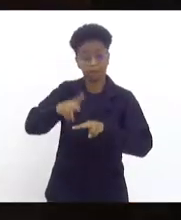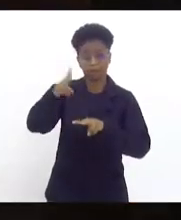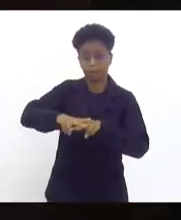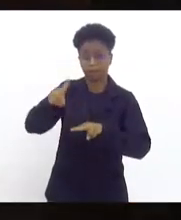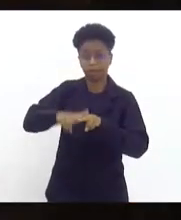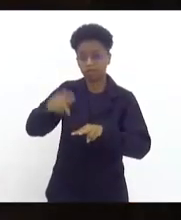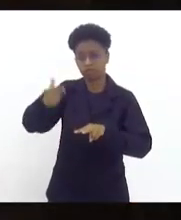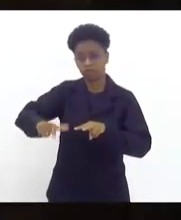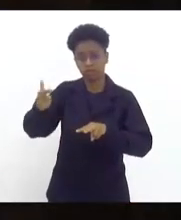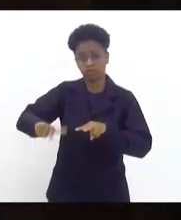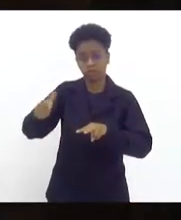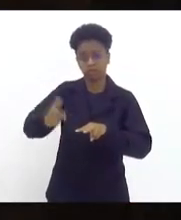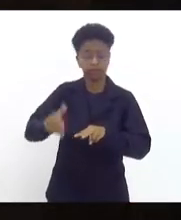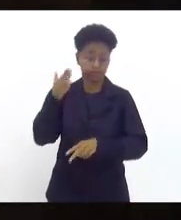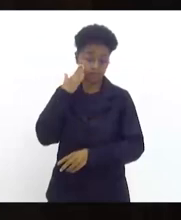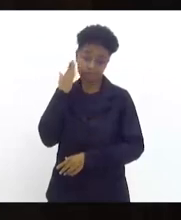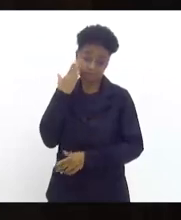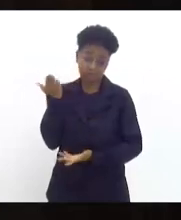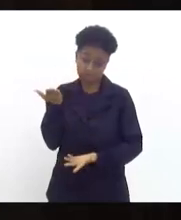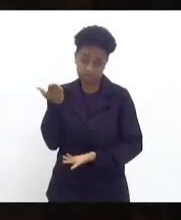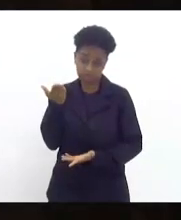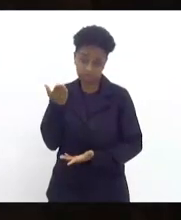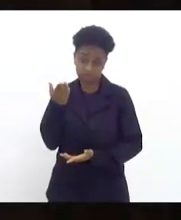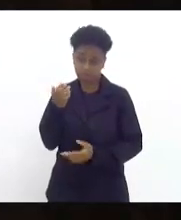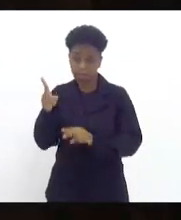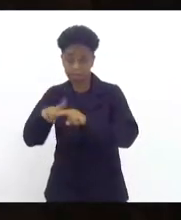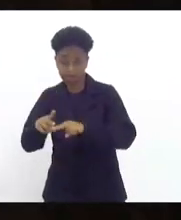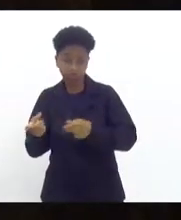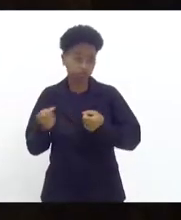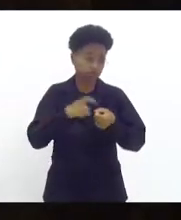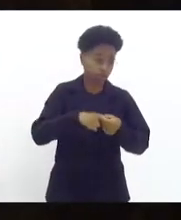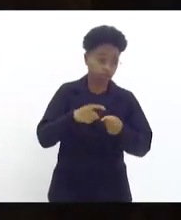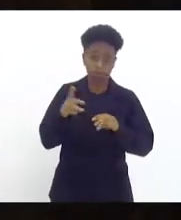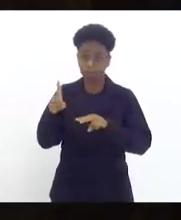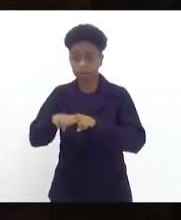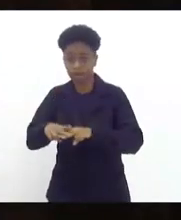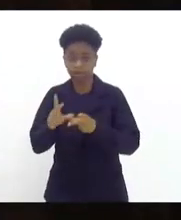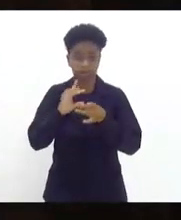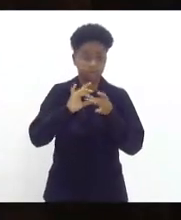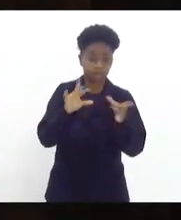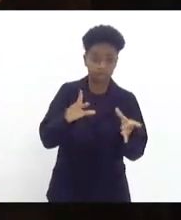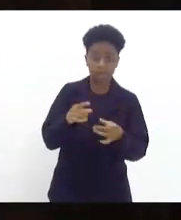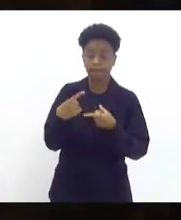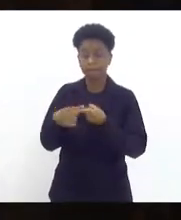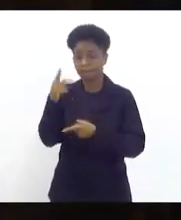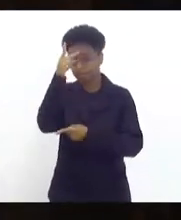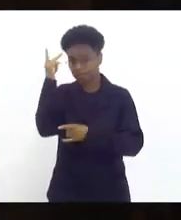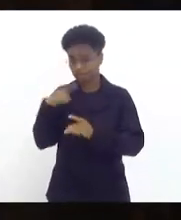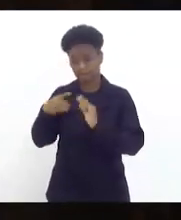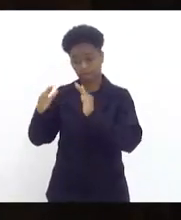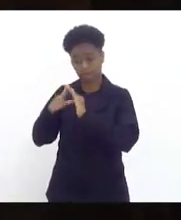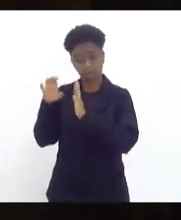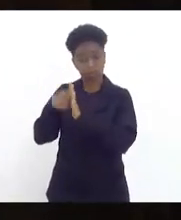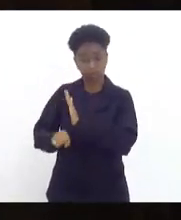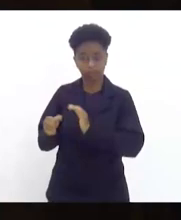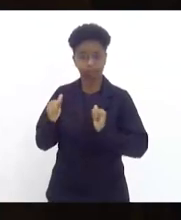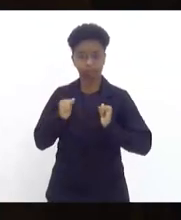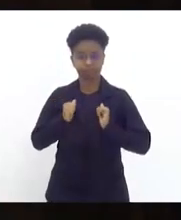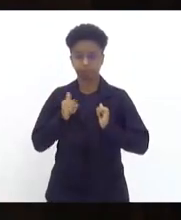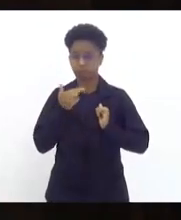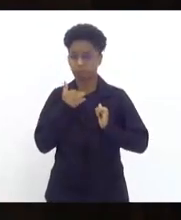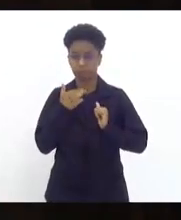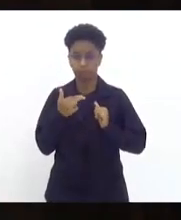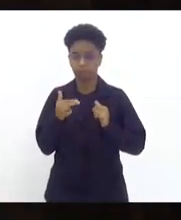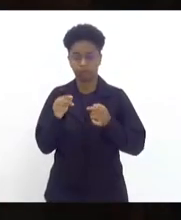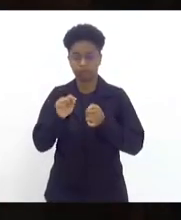e ela sabe que ela vai lá e vai voltar o morador que denuncia que tem a sua casa furtada nada pode fazer